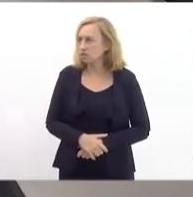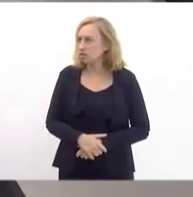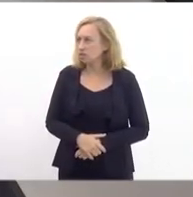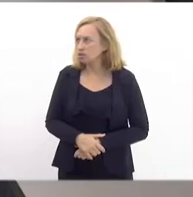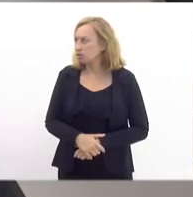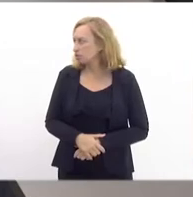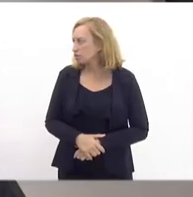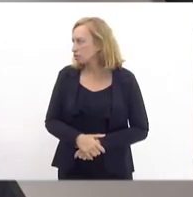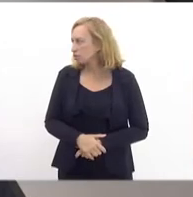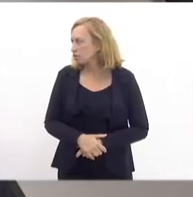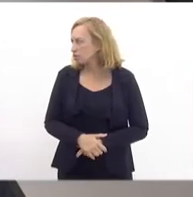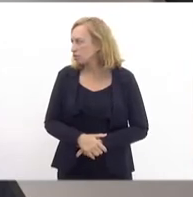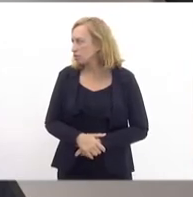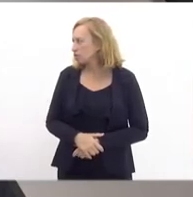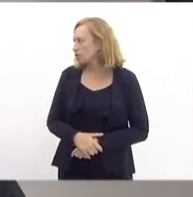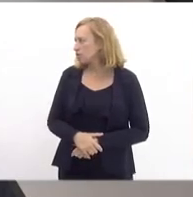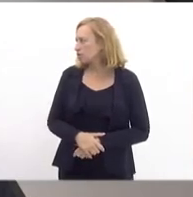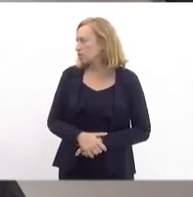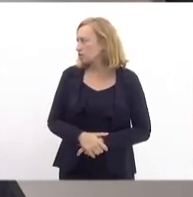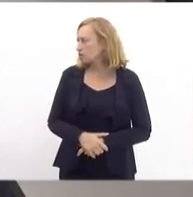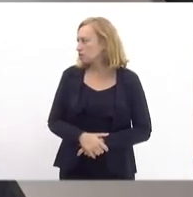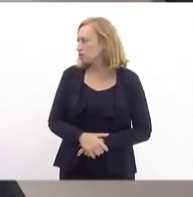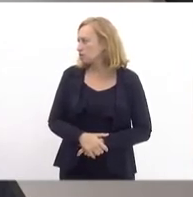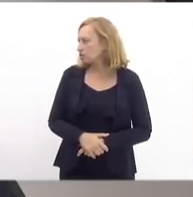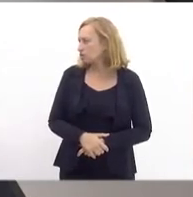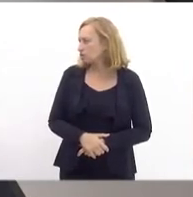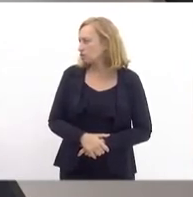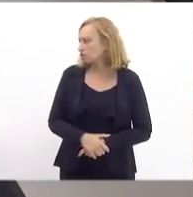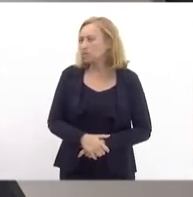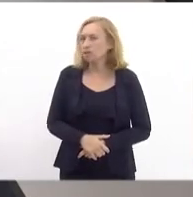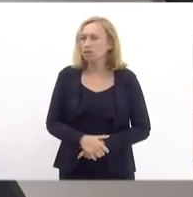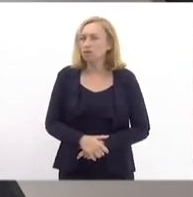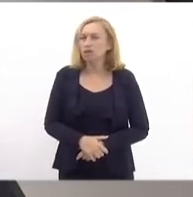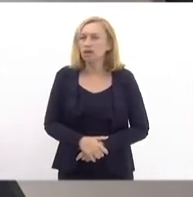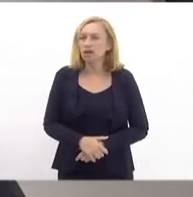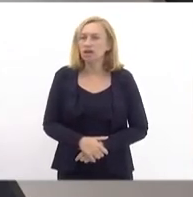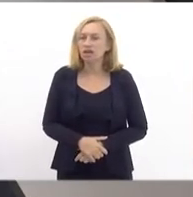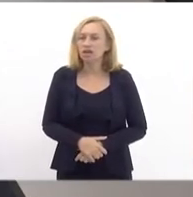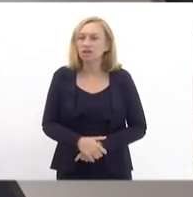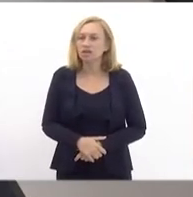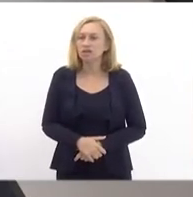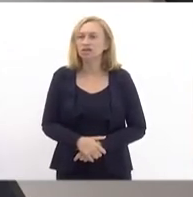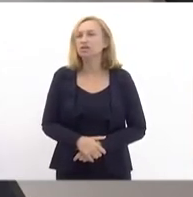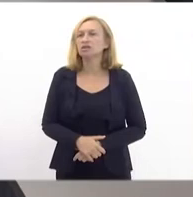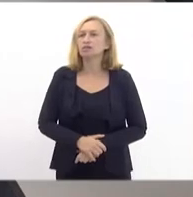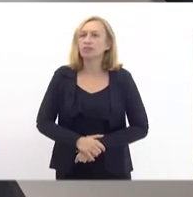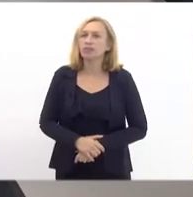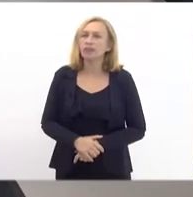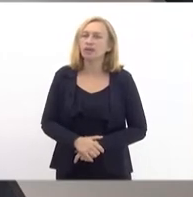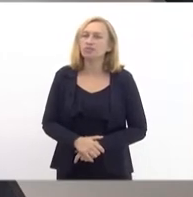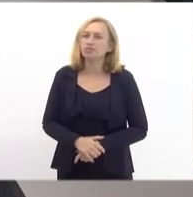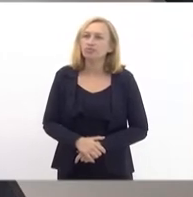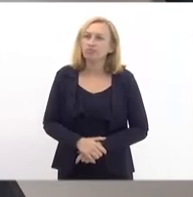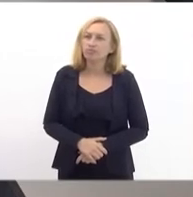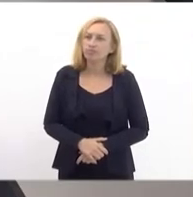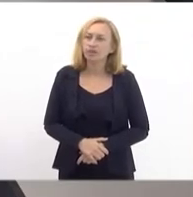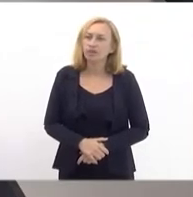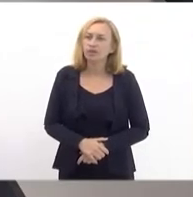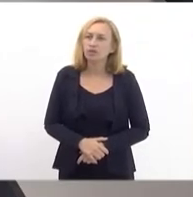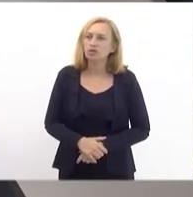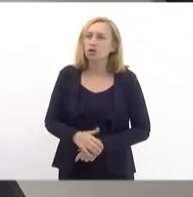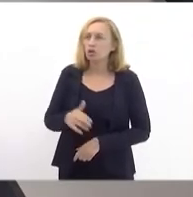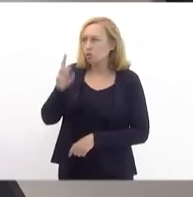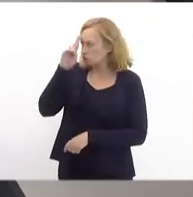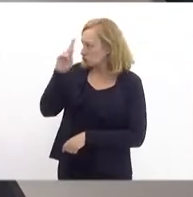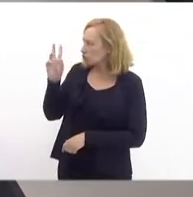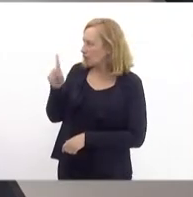Então, agora é com o nosso doutor Felipe Ramos da Caixa. O senhor é funcionário